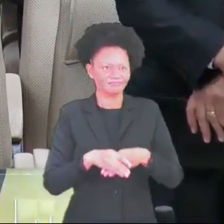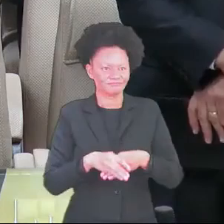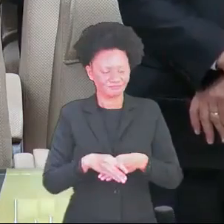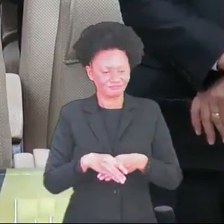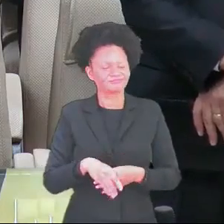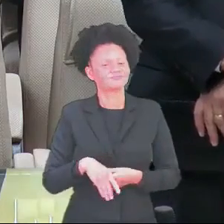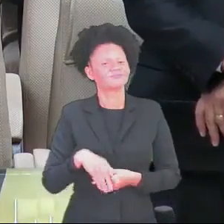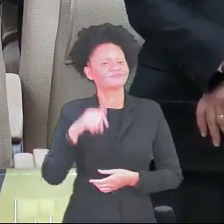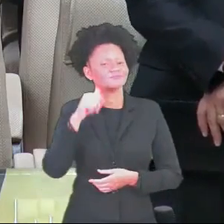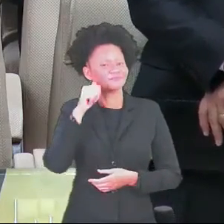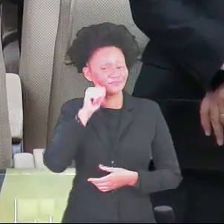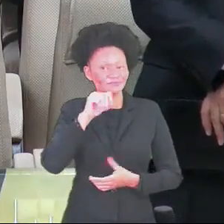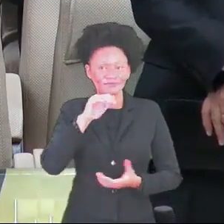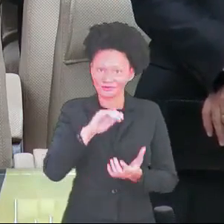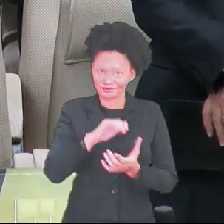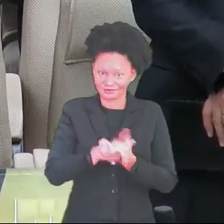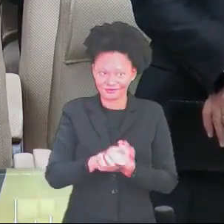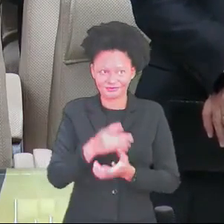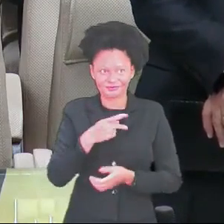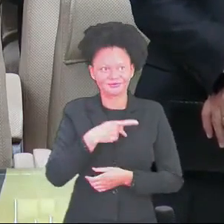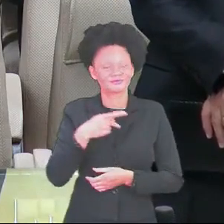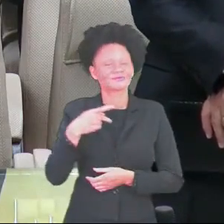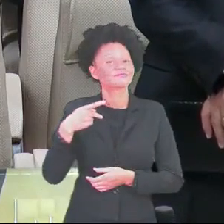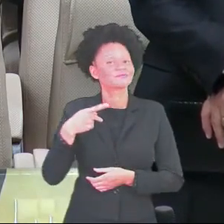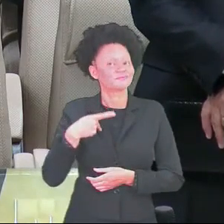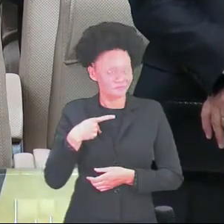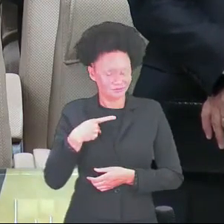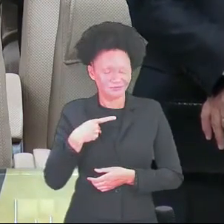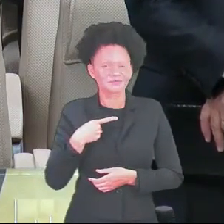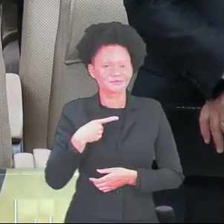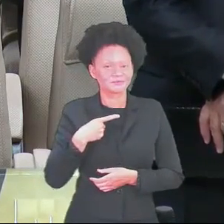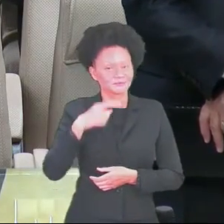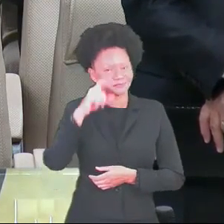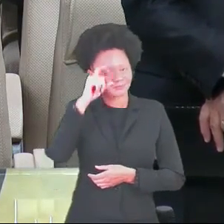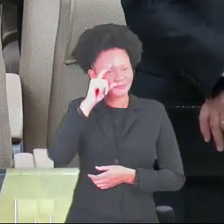pastor, Orisvaldo, a nossa irmã